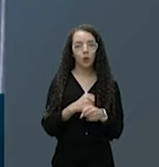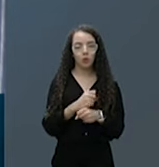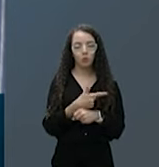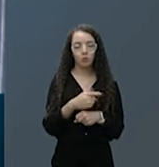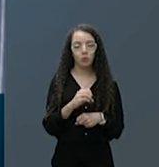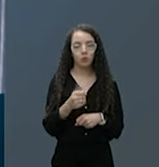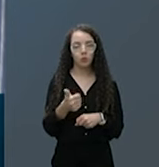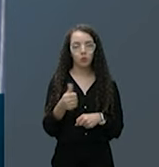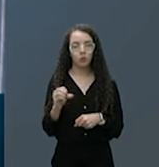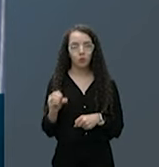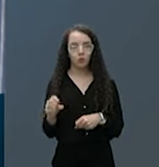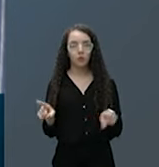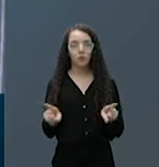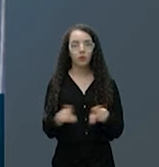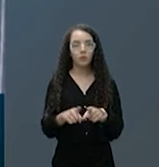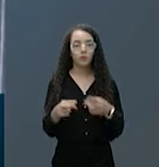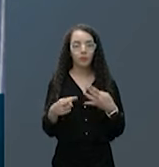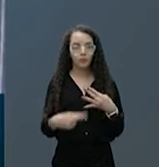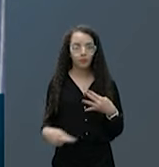recurso especial,